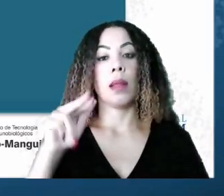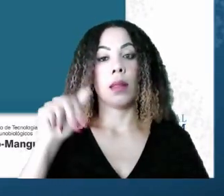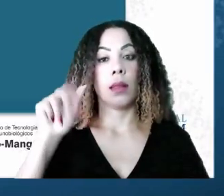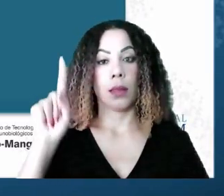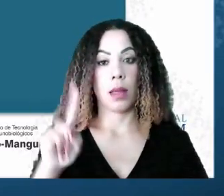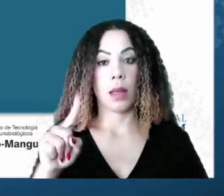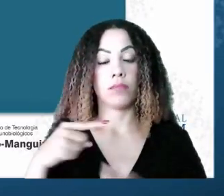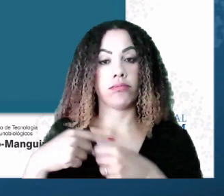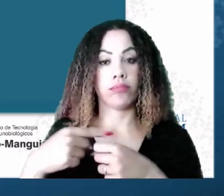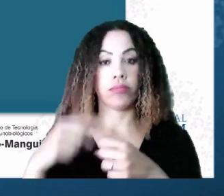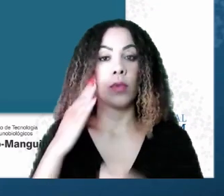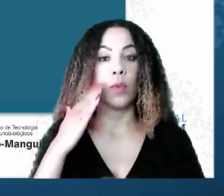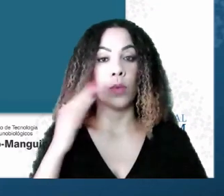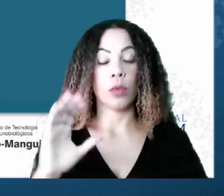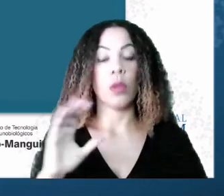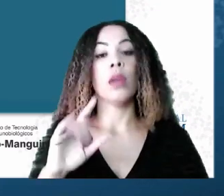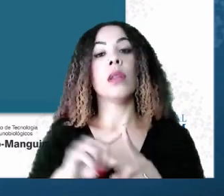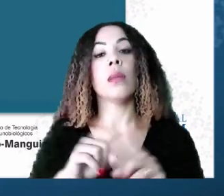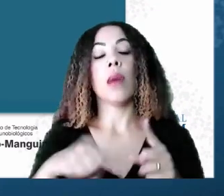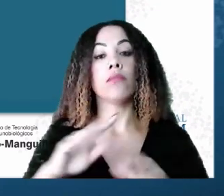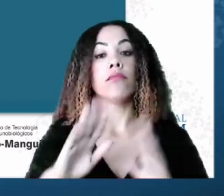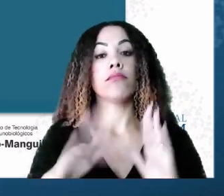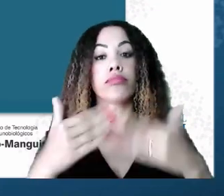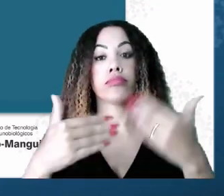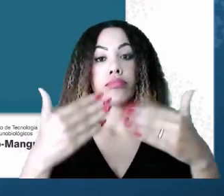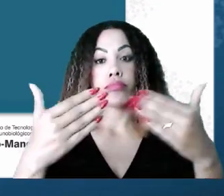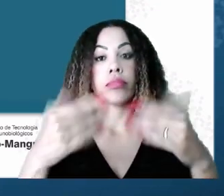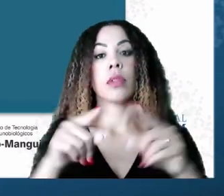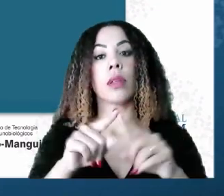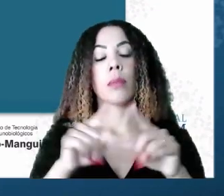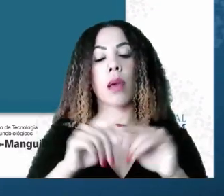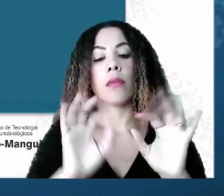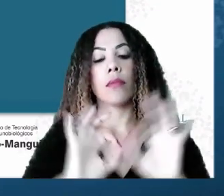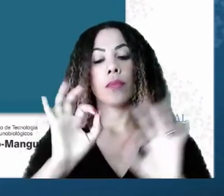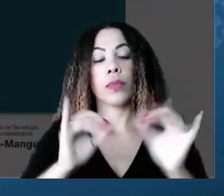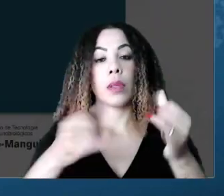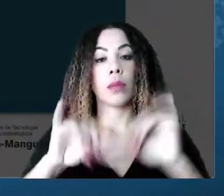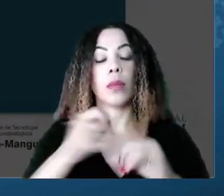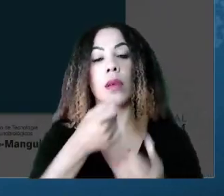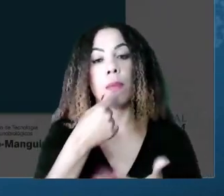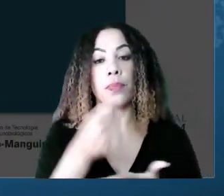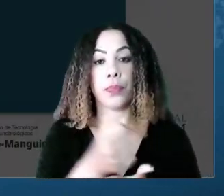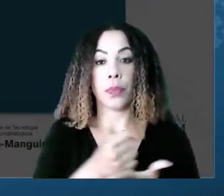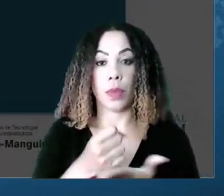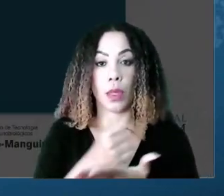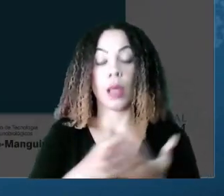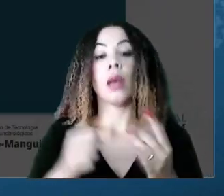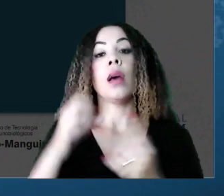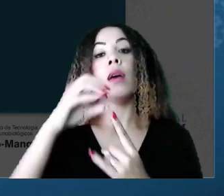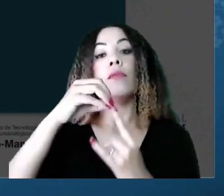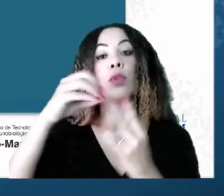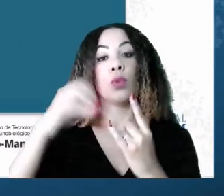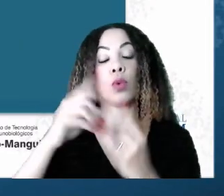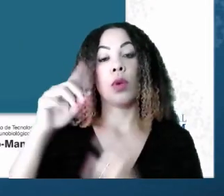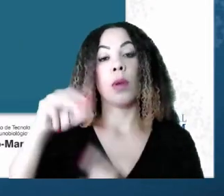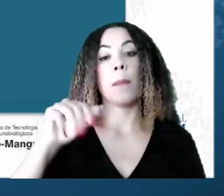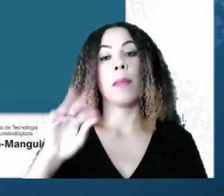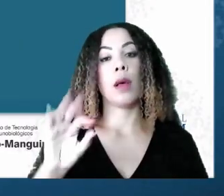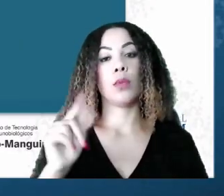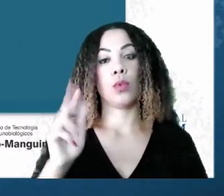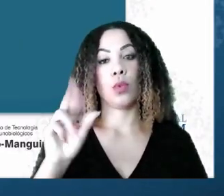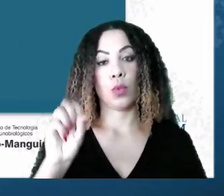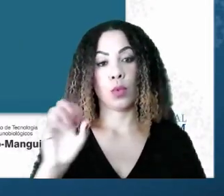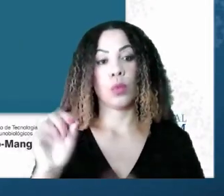estamos avançando em formulações também terapêuticas, com a Fiocruz Mato Grosso e com a Universidade Federal